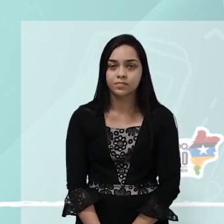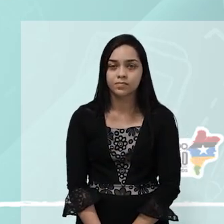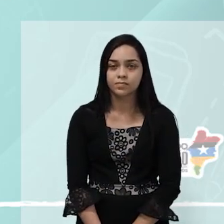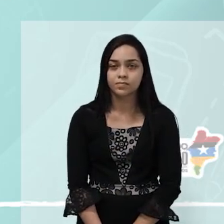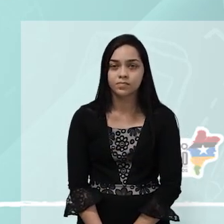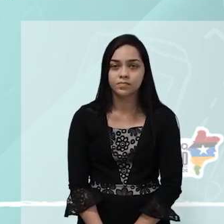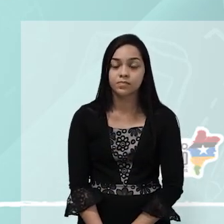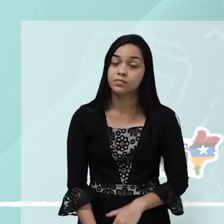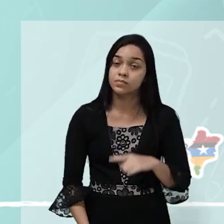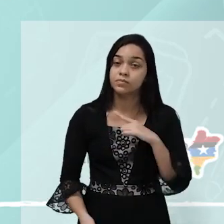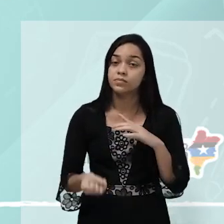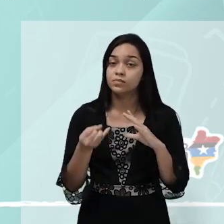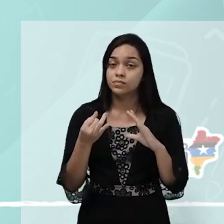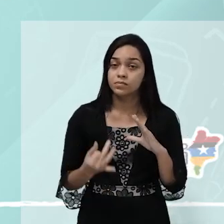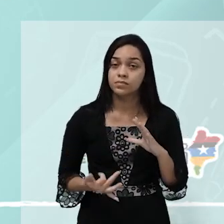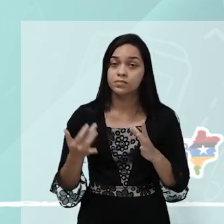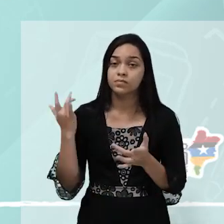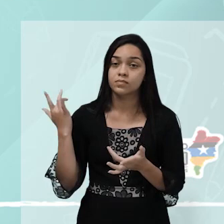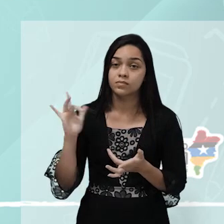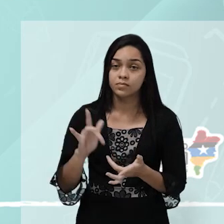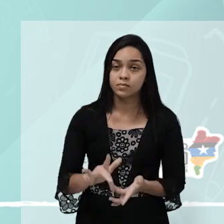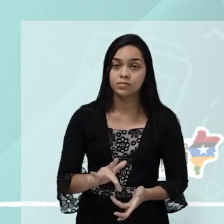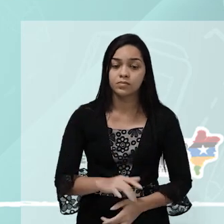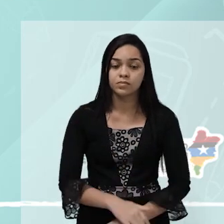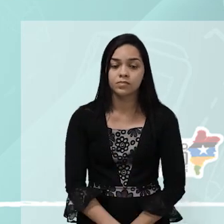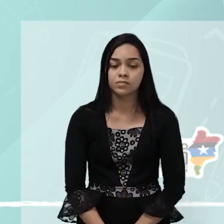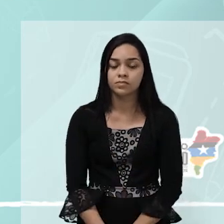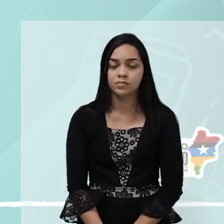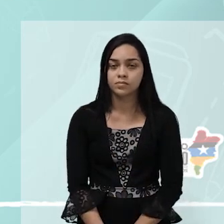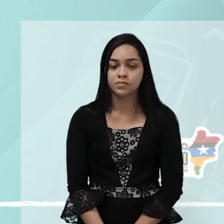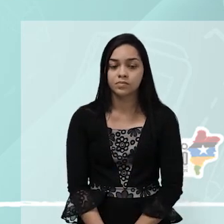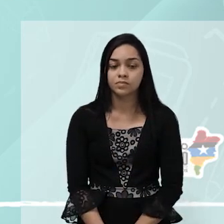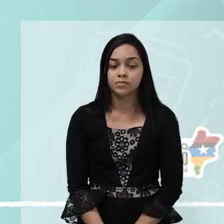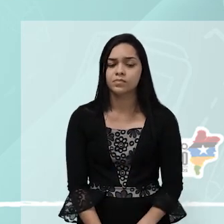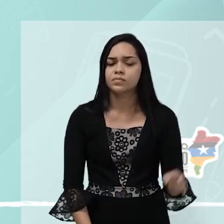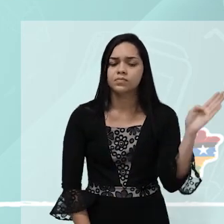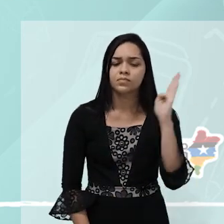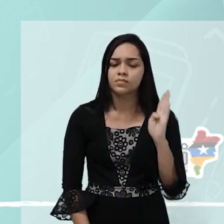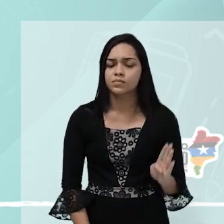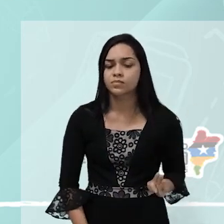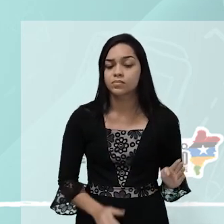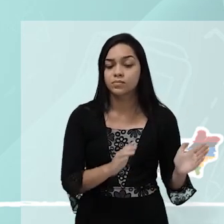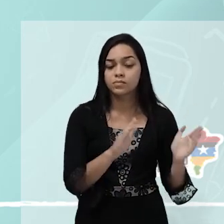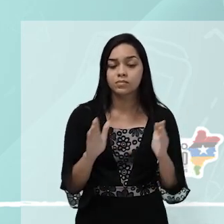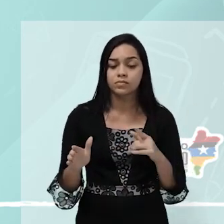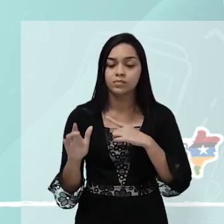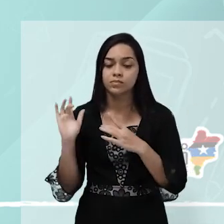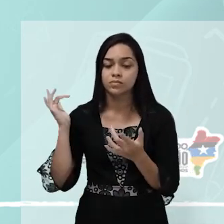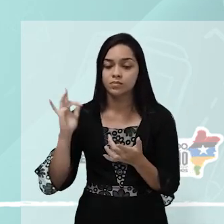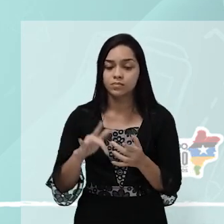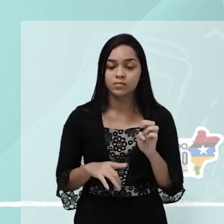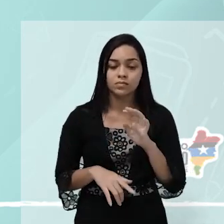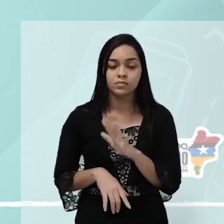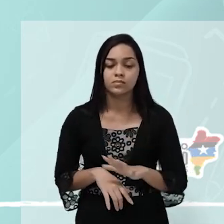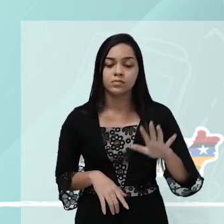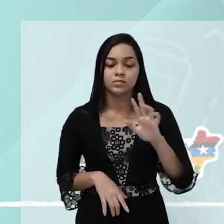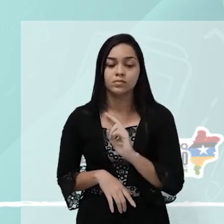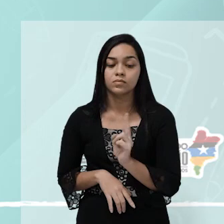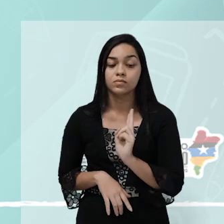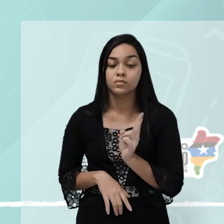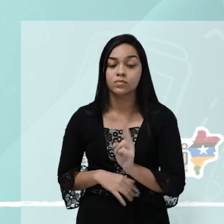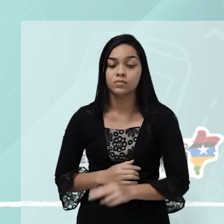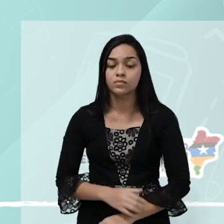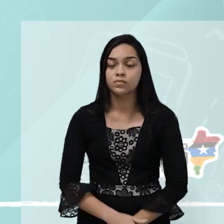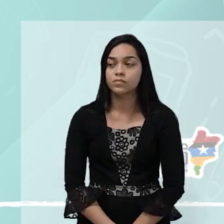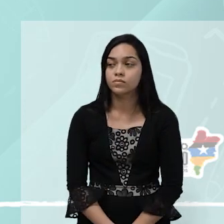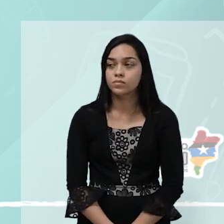tá? Então, são as características do classicismo. No Brasil, o período correspondente ao classicismo europeu foi chamado